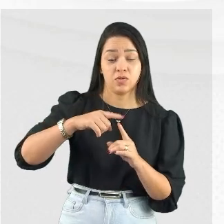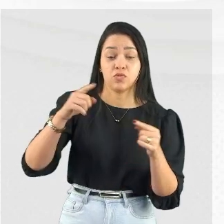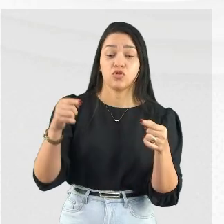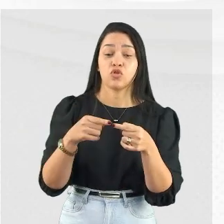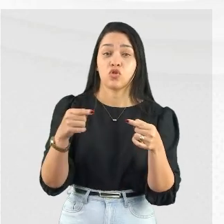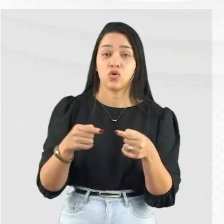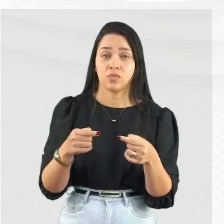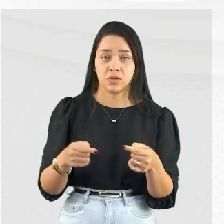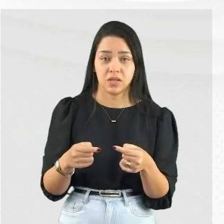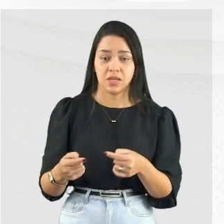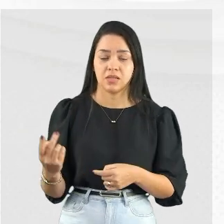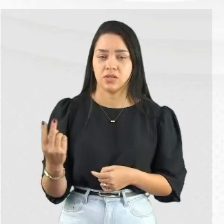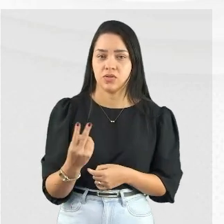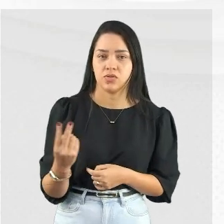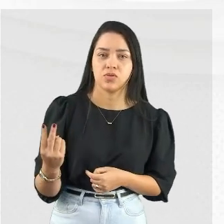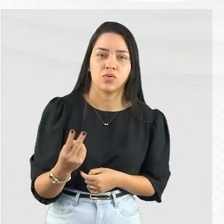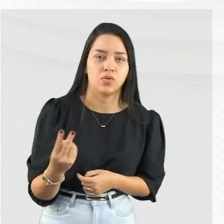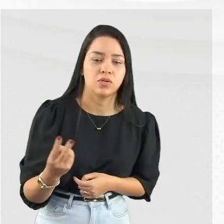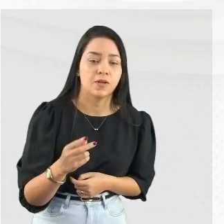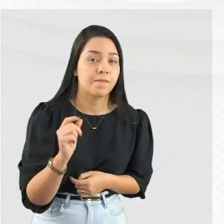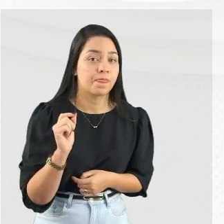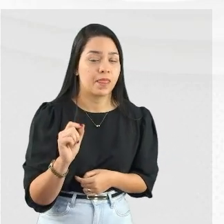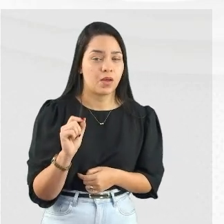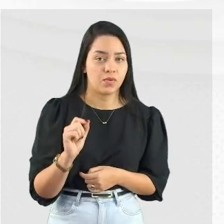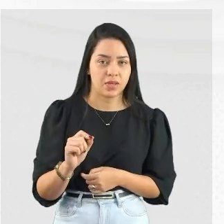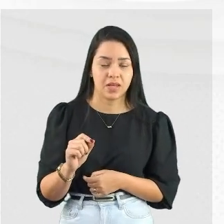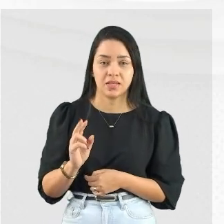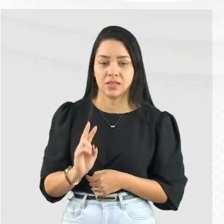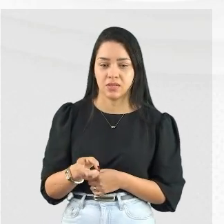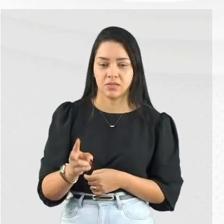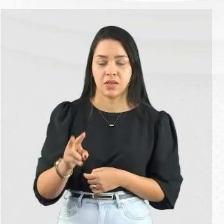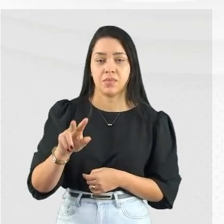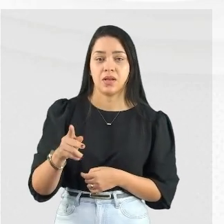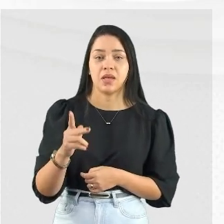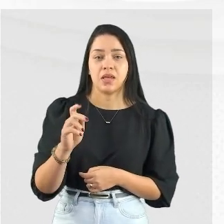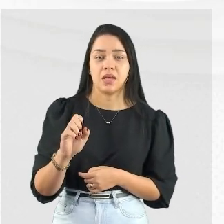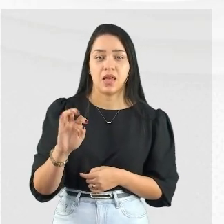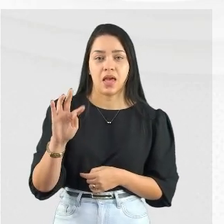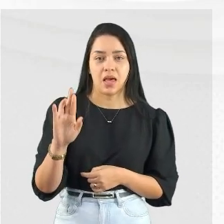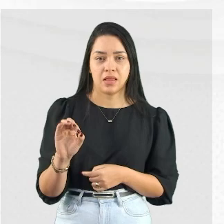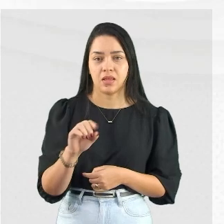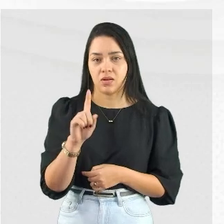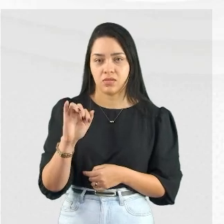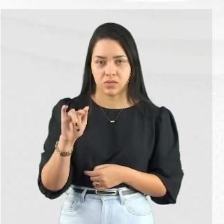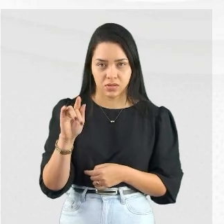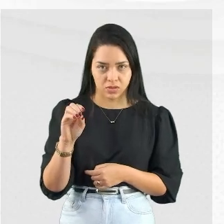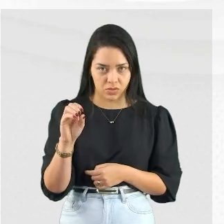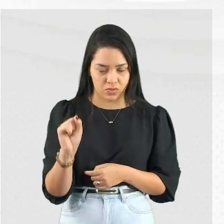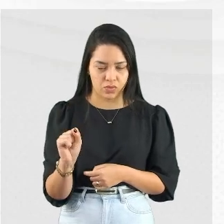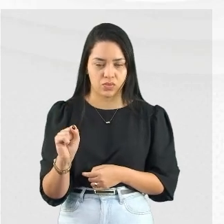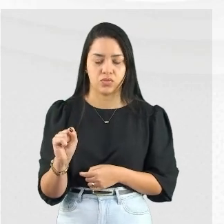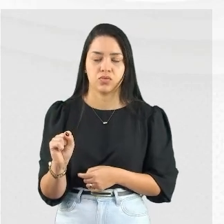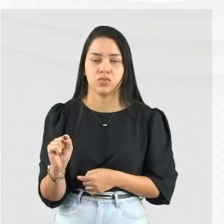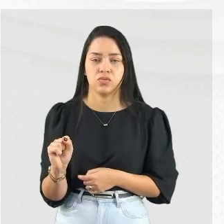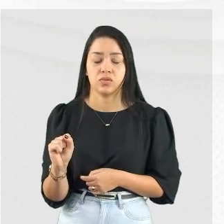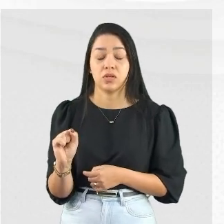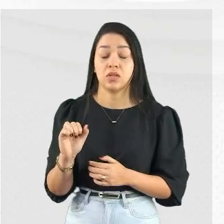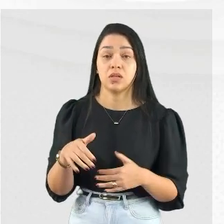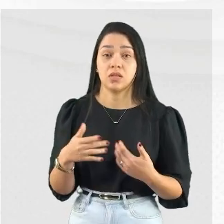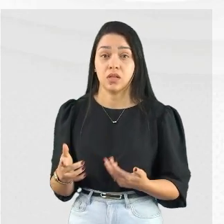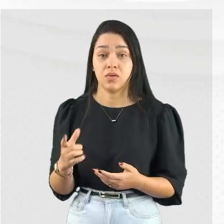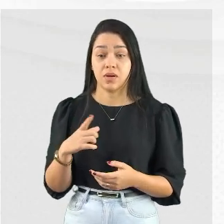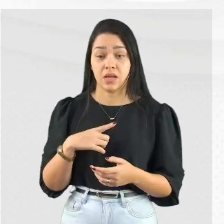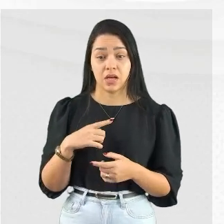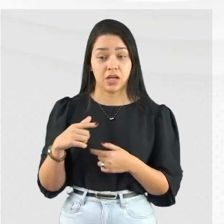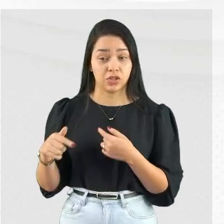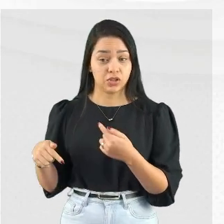combinar esses dois gametas que são o quê? São sempre heterozigotos, tá? Aqui no caso, ó. Essa aqui é a